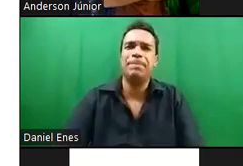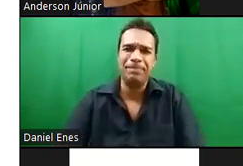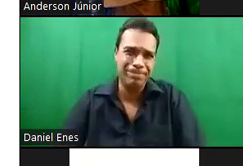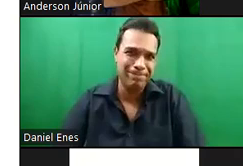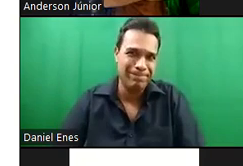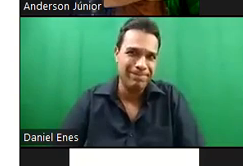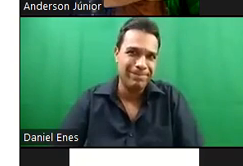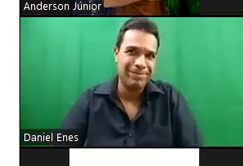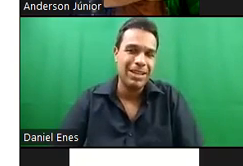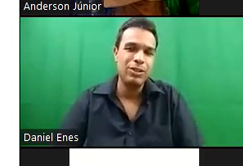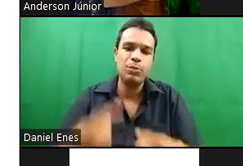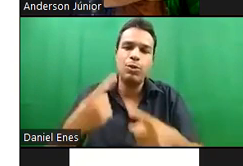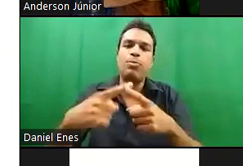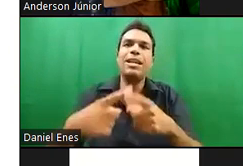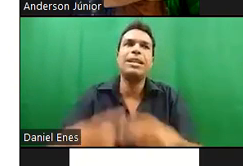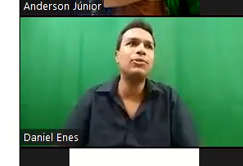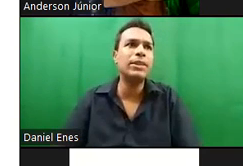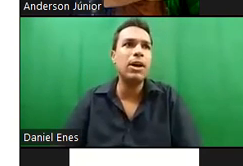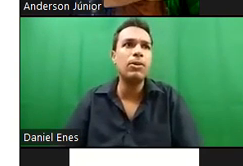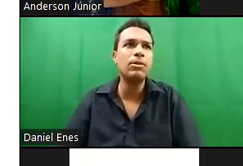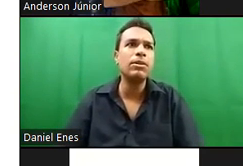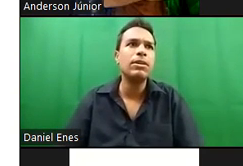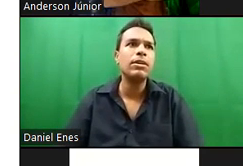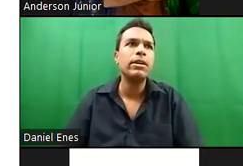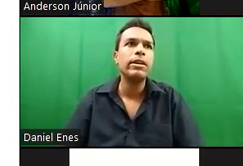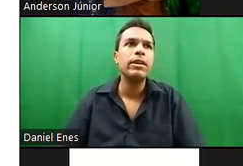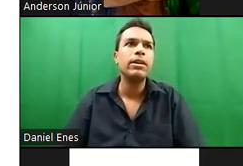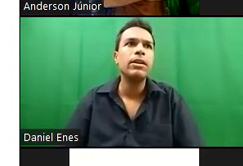quê? A gente põe porquê lá no final.